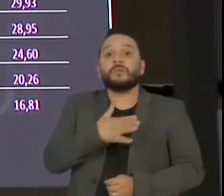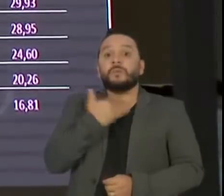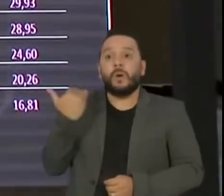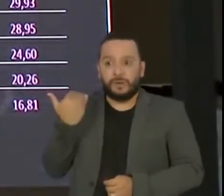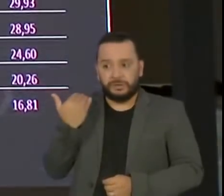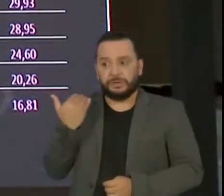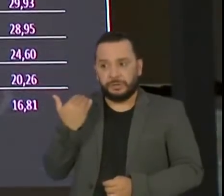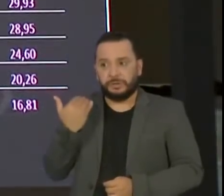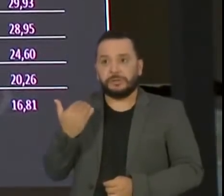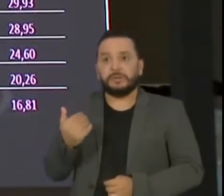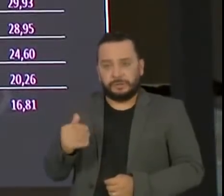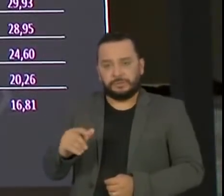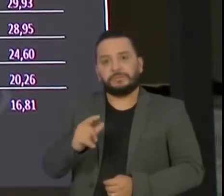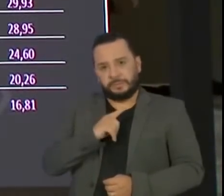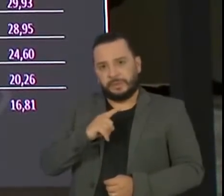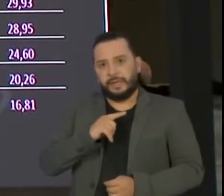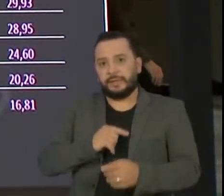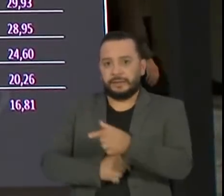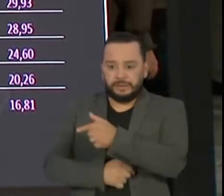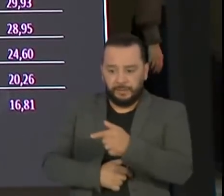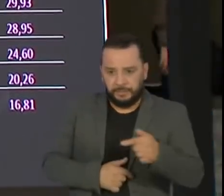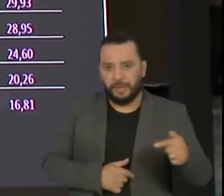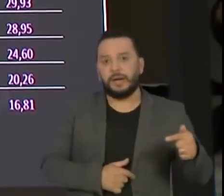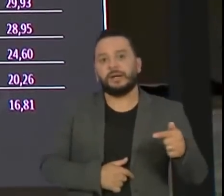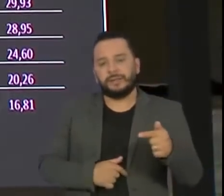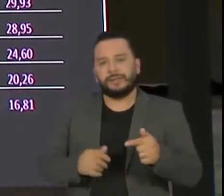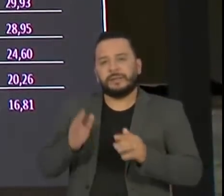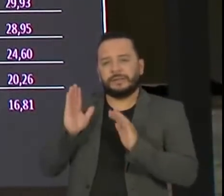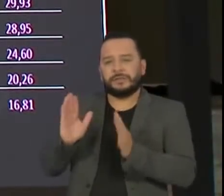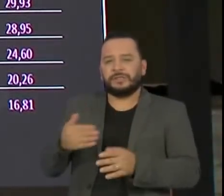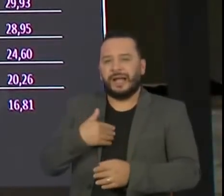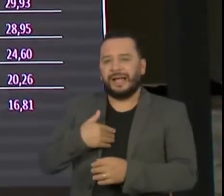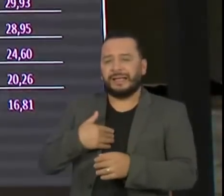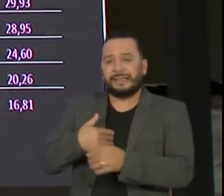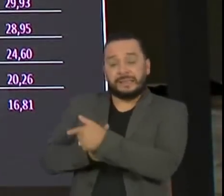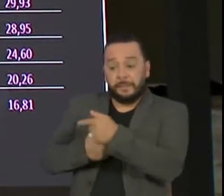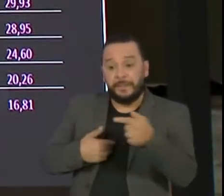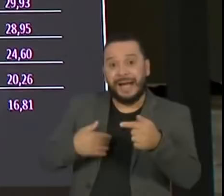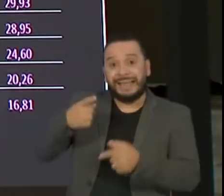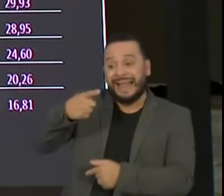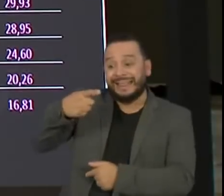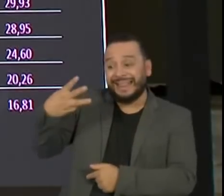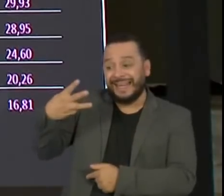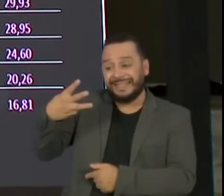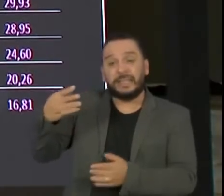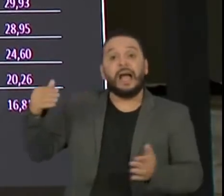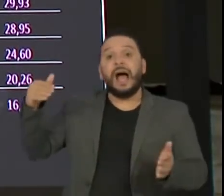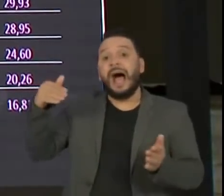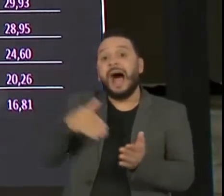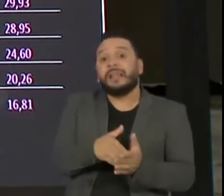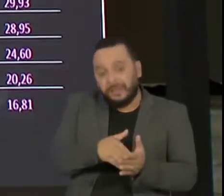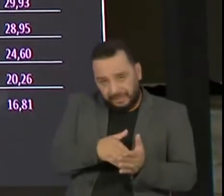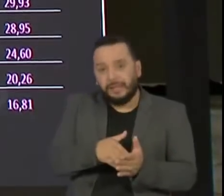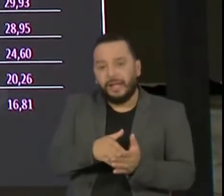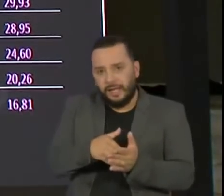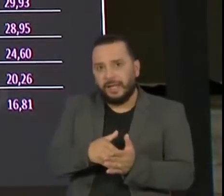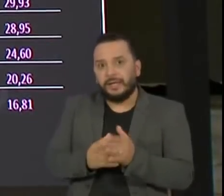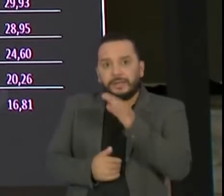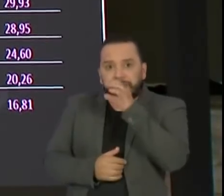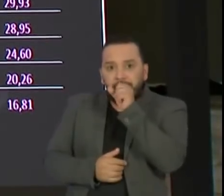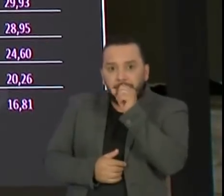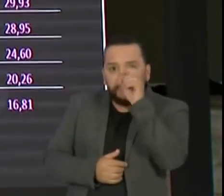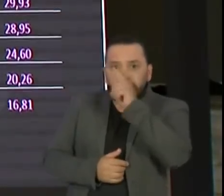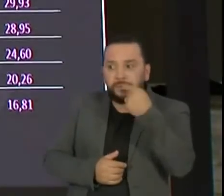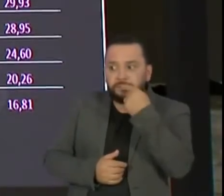por semana epidemiológica. A evolução desde a 13ª semana até a semana que encerrou neste final de